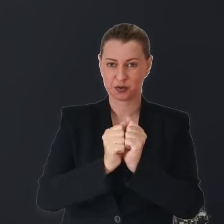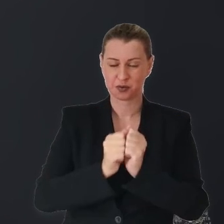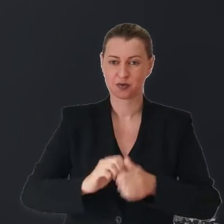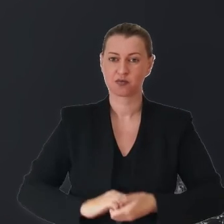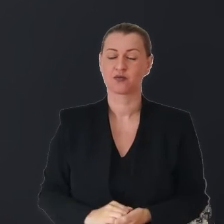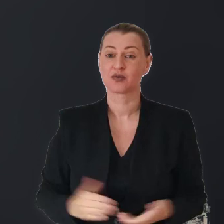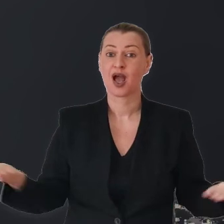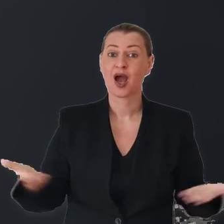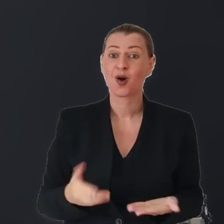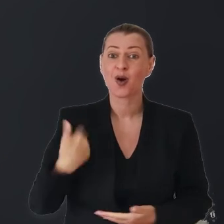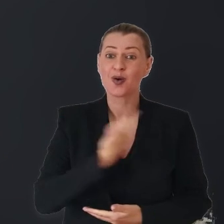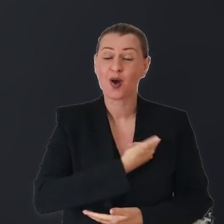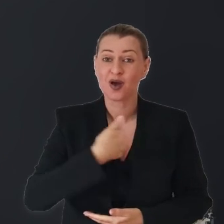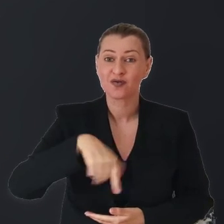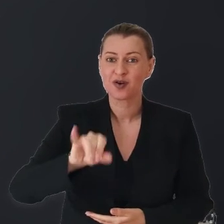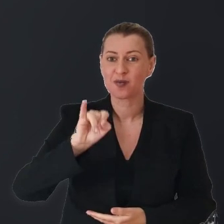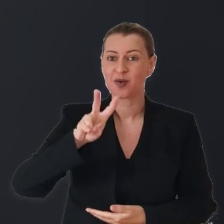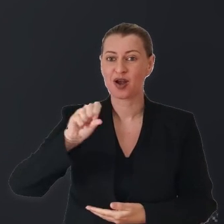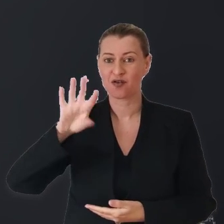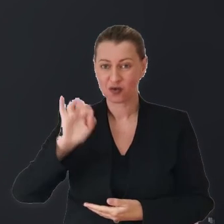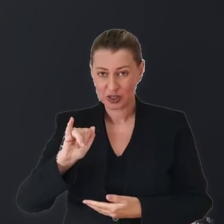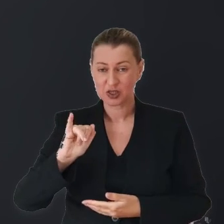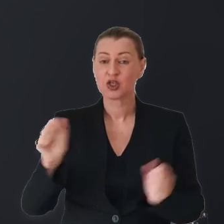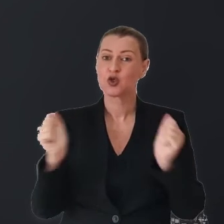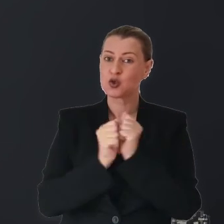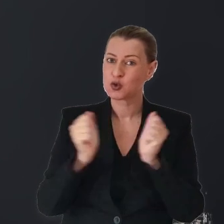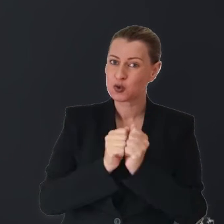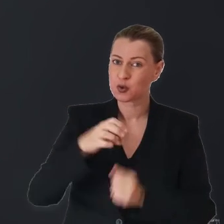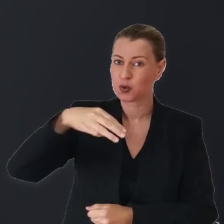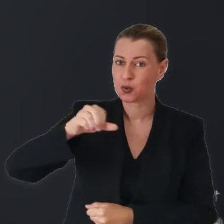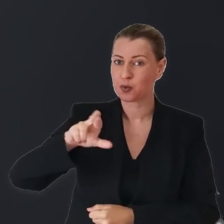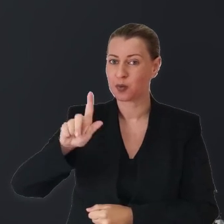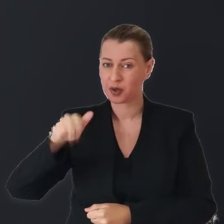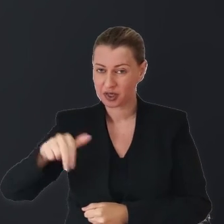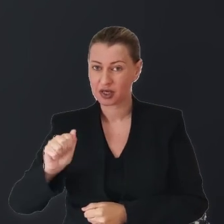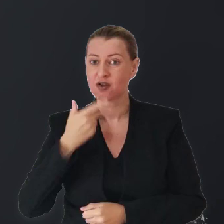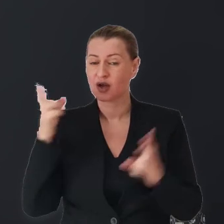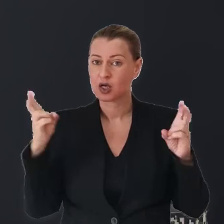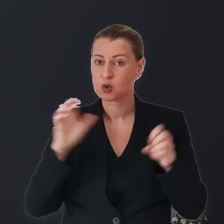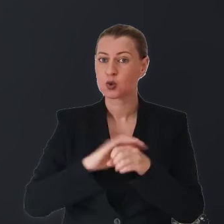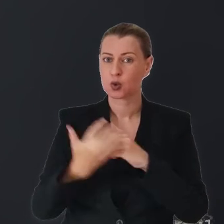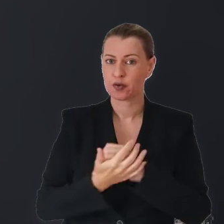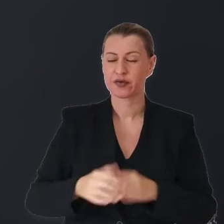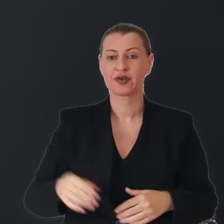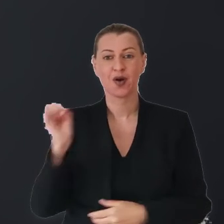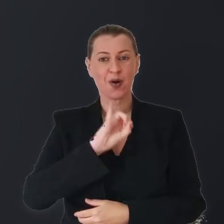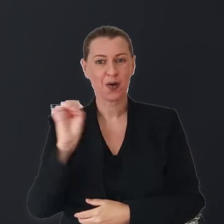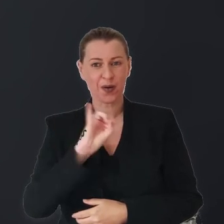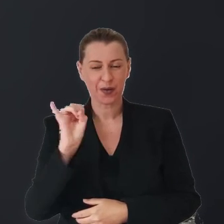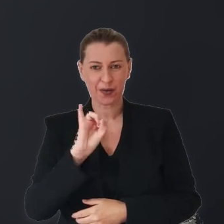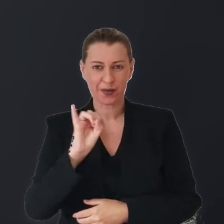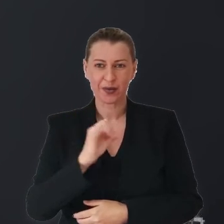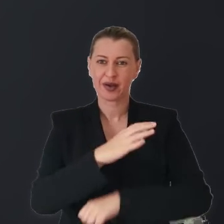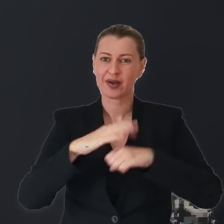vocês. E agora nós vamos a Ivoti com a Morgana Schneck, que traz mais informações sobre a Covid-19. Olá,